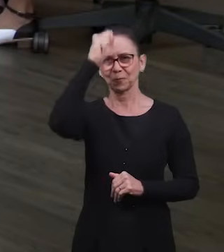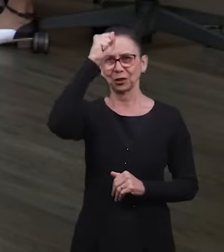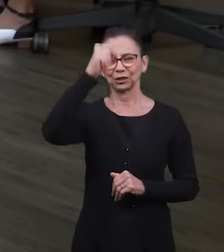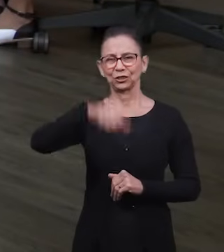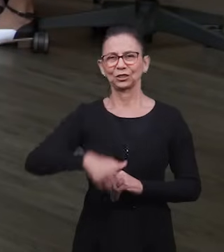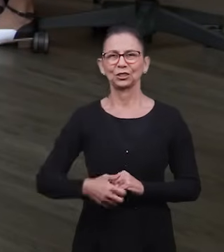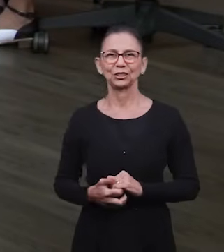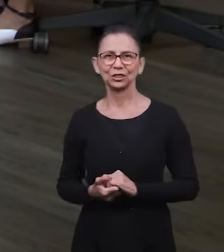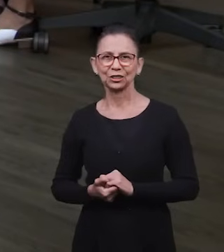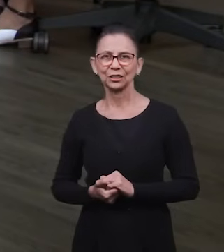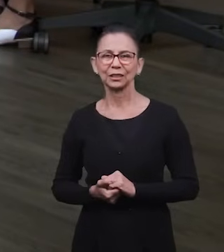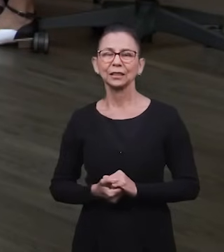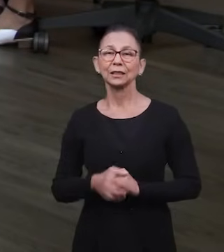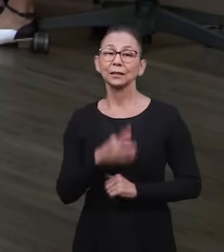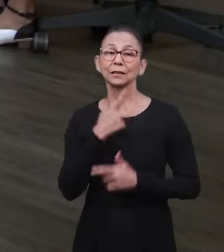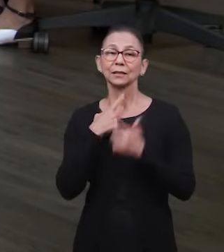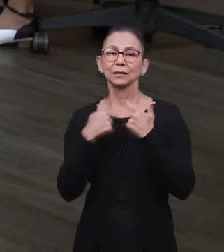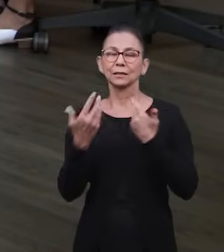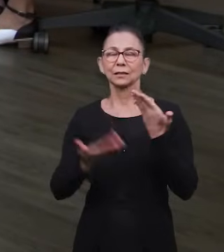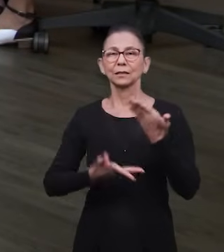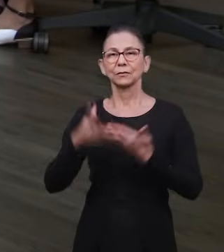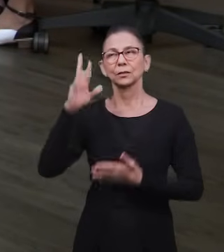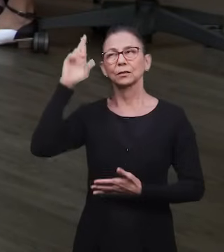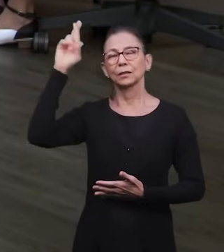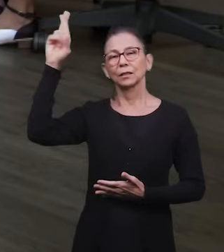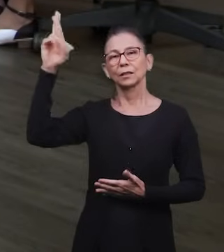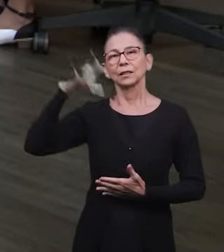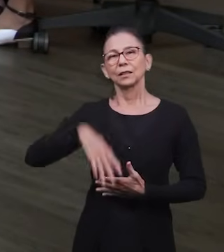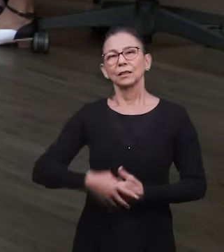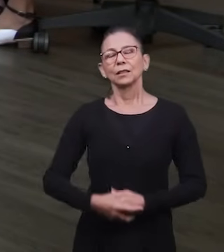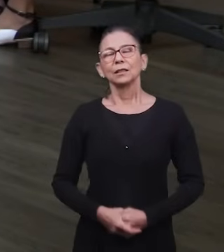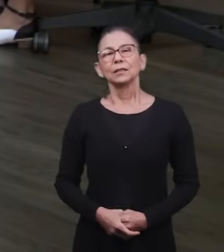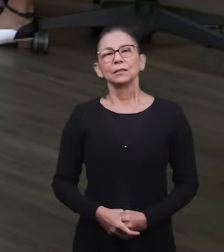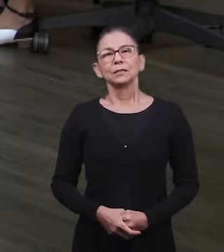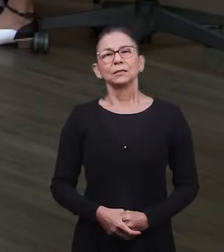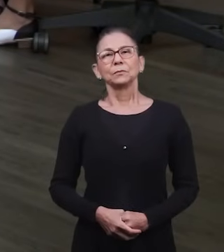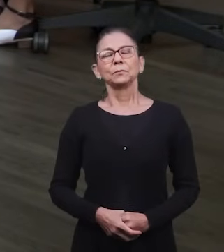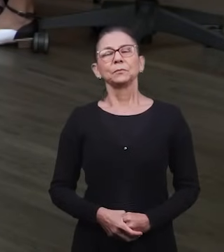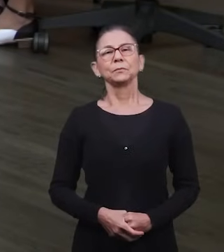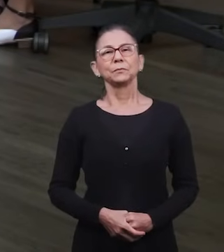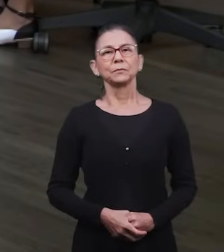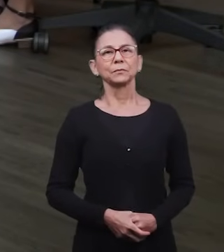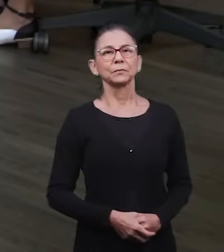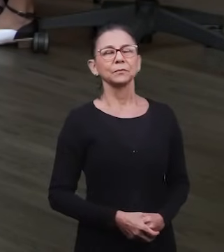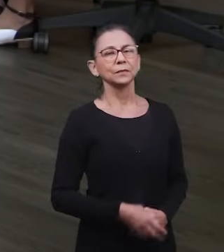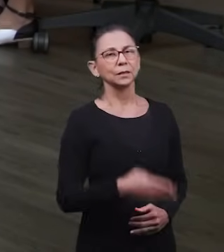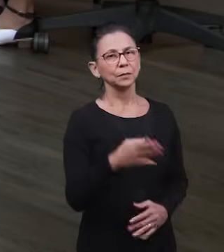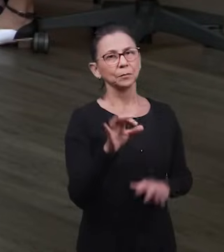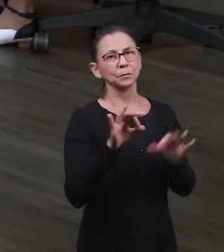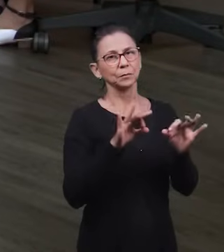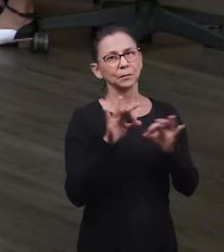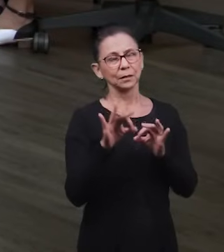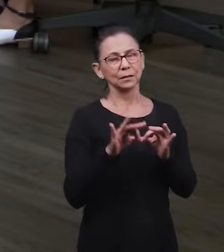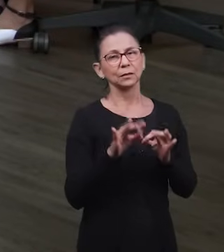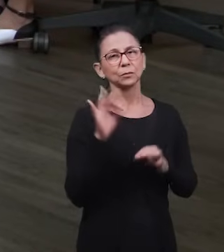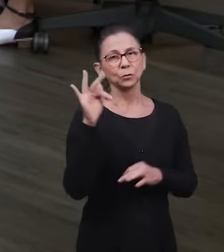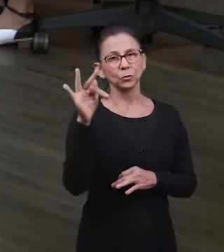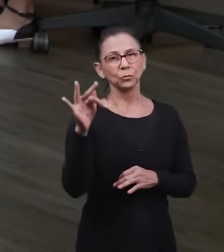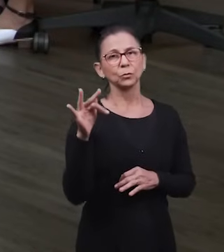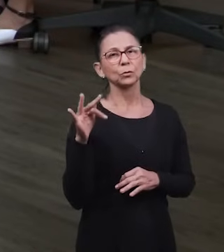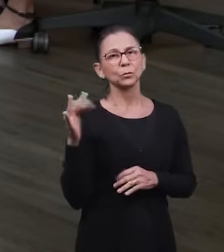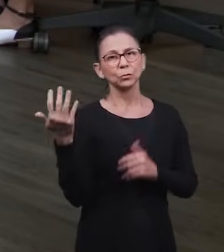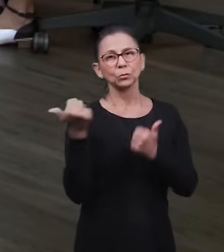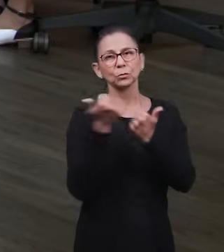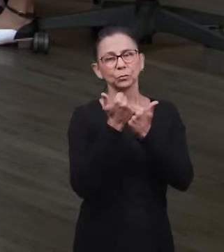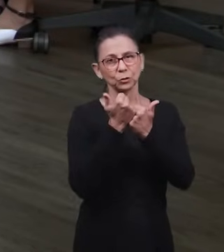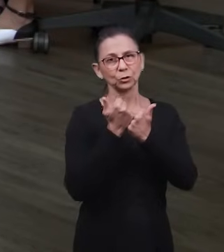fortes. Onde está o jovem está o desejo de servir ao Senhor, onde está o jovem estão aqueles que estão sendo preparados para amanhã,